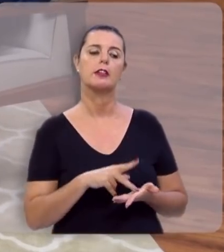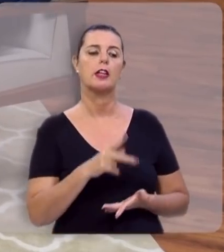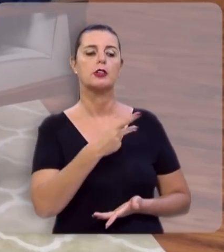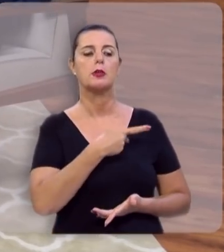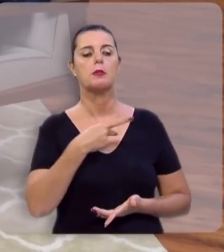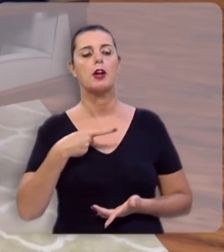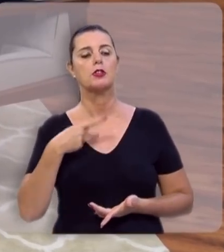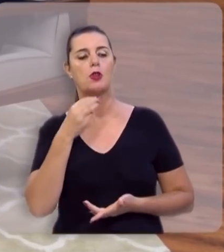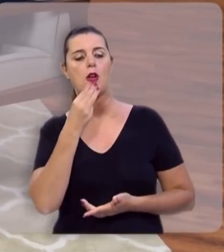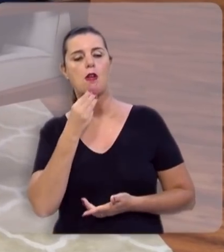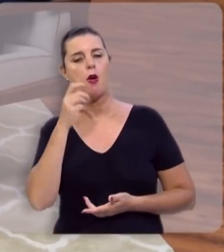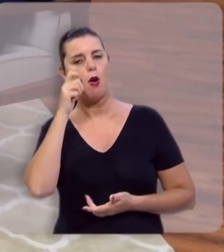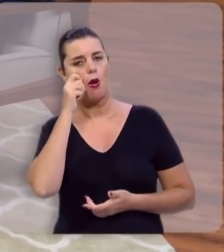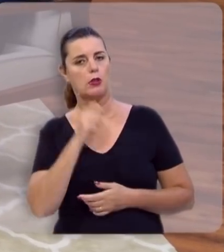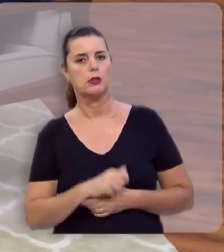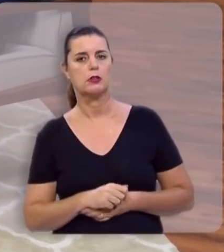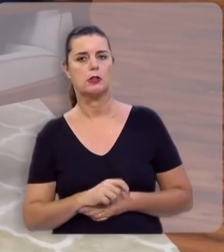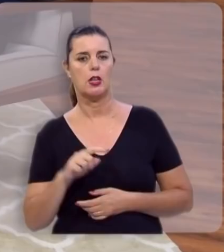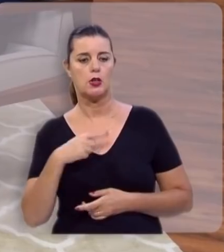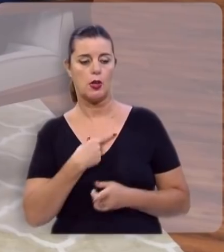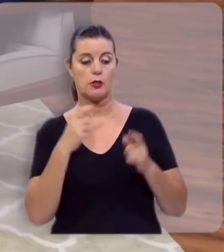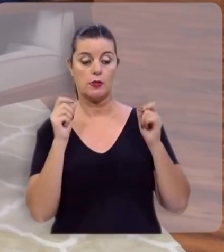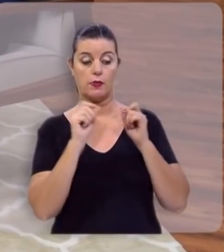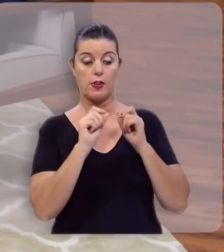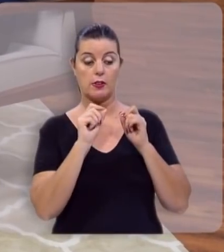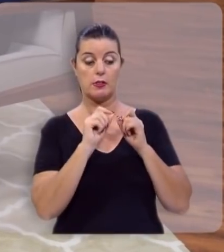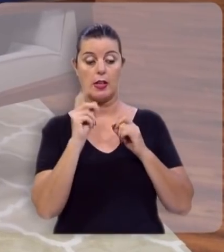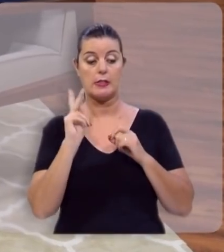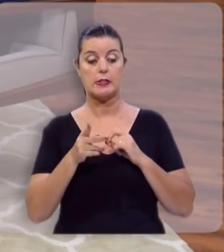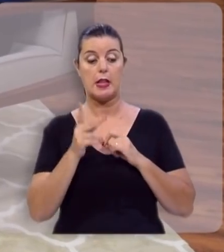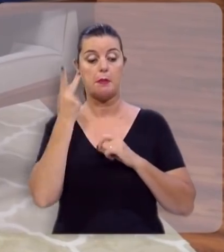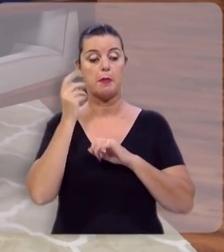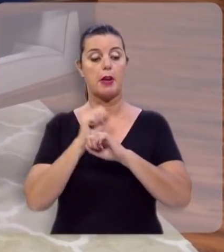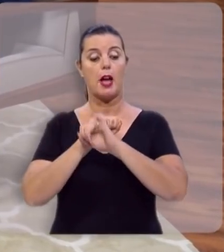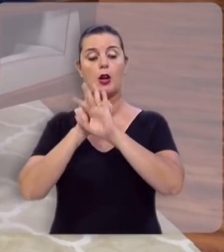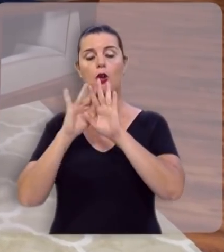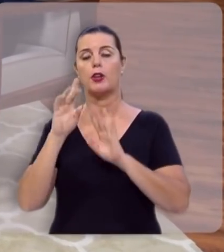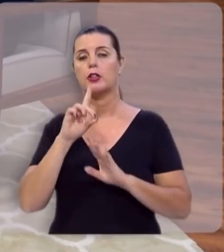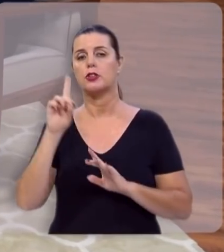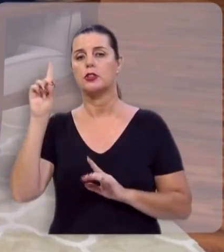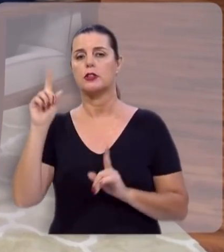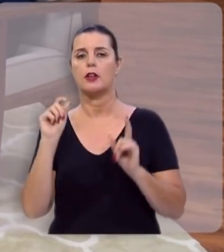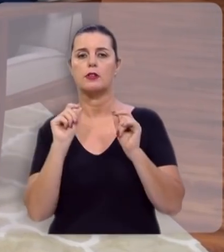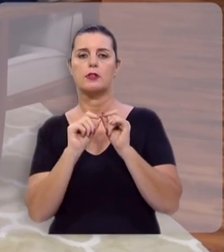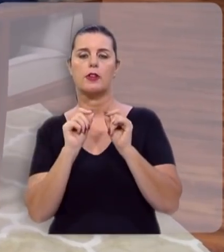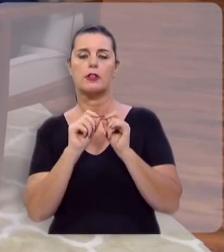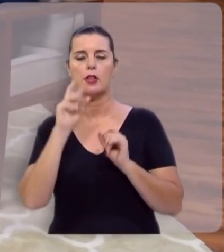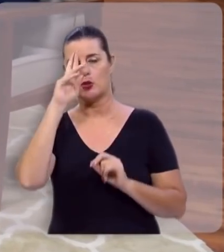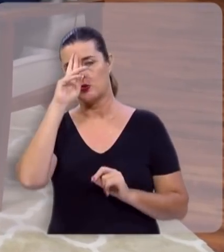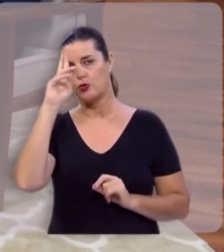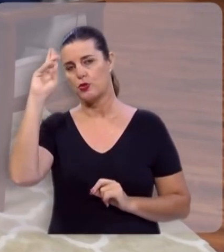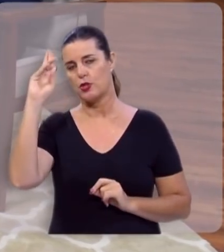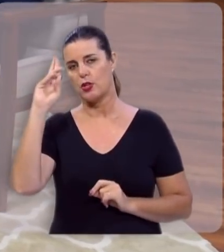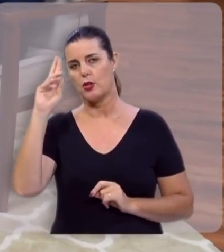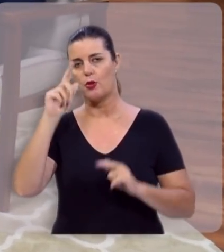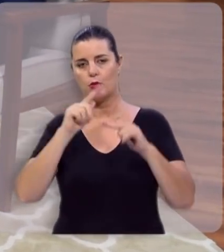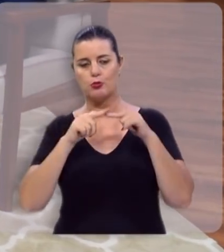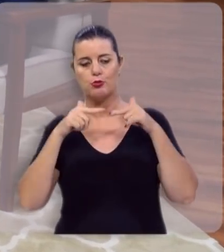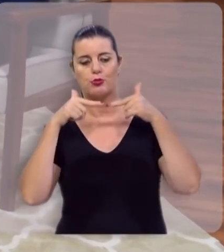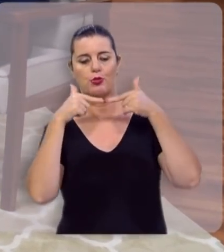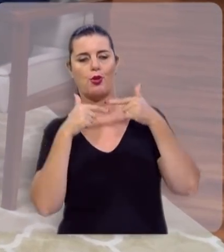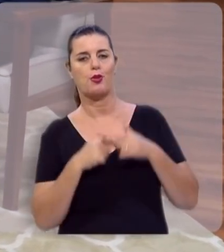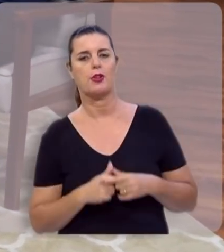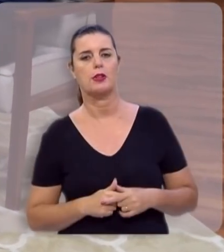Não é verdade, pastor Rosta? Em tudo aquilo que a gente fizer, a gente fazer isso para a glória de Deus, de maneira a fazer o